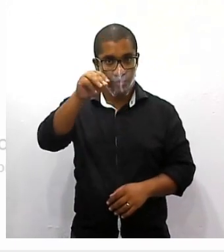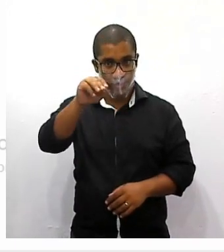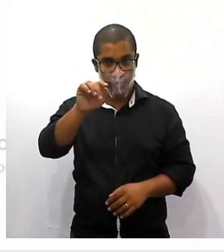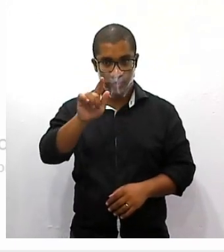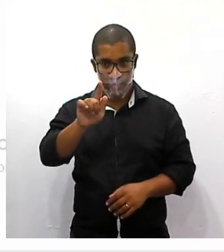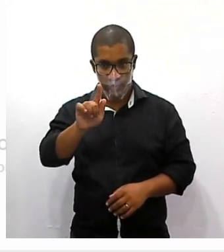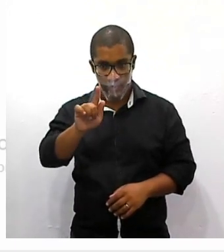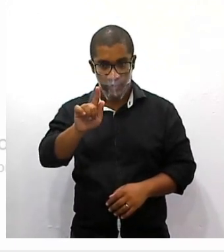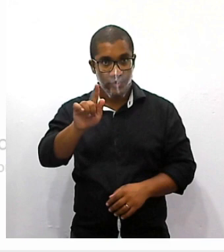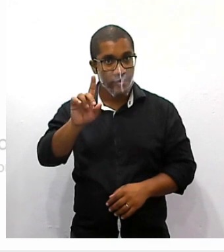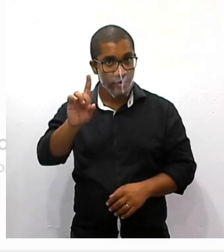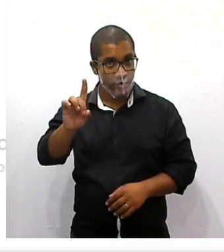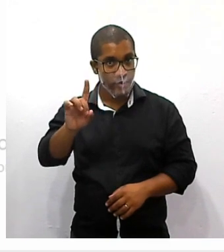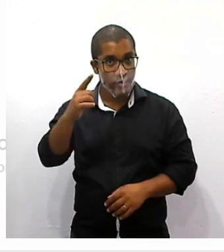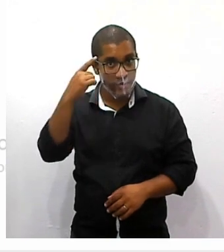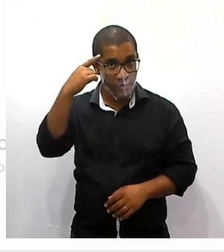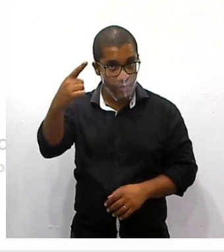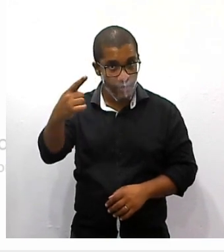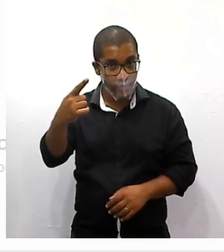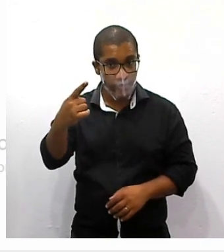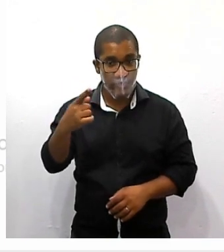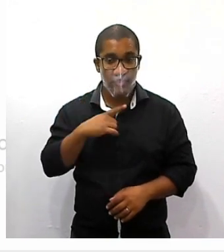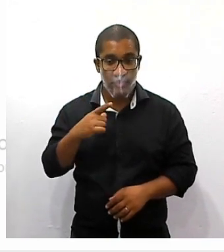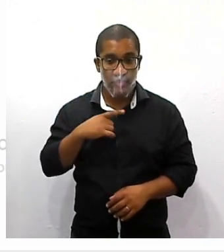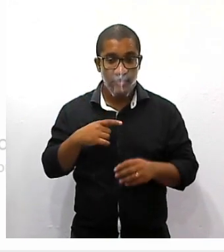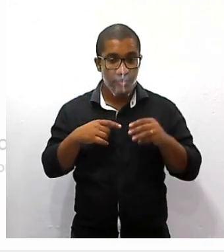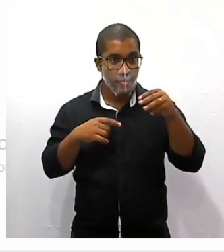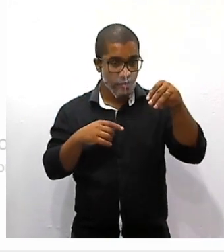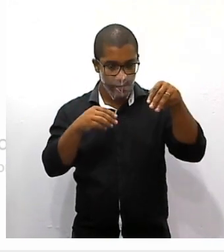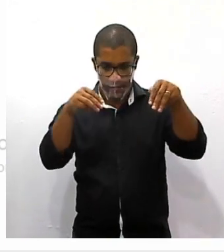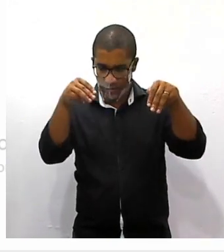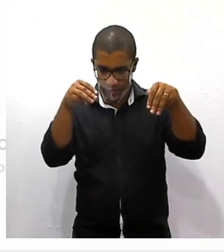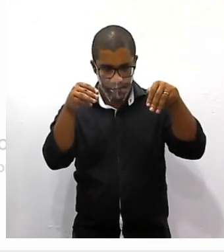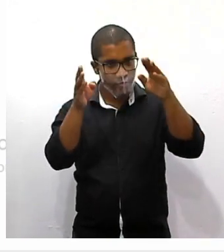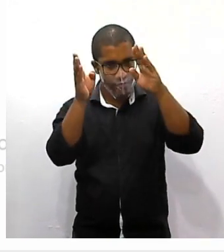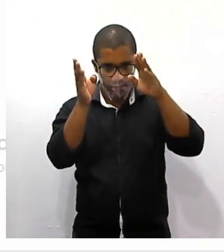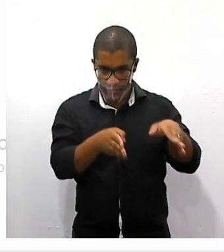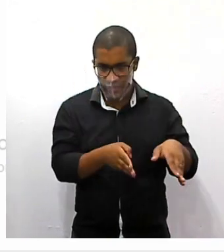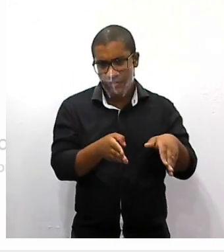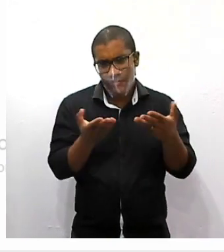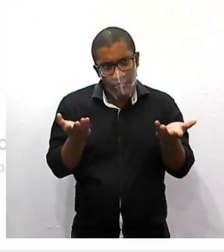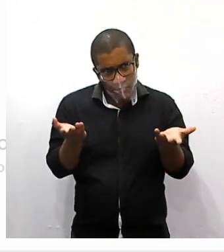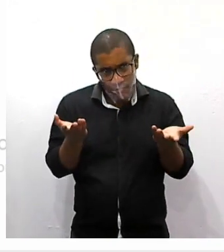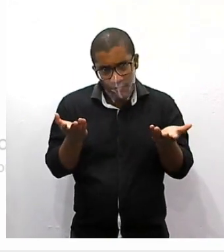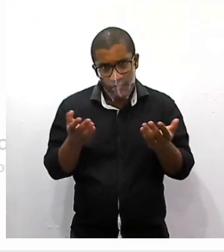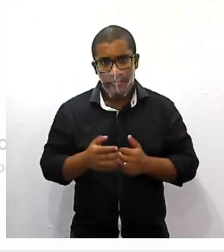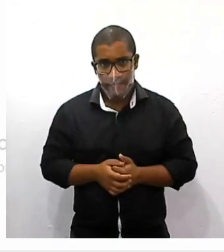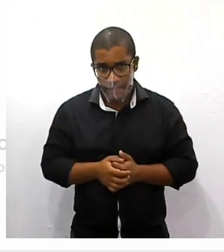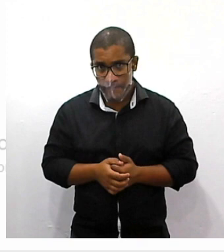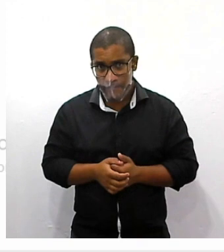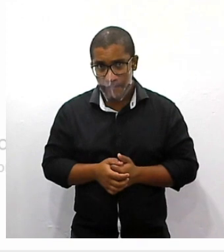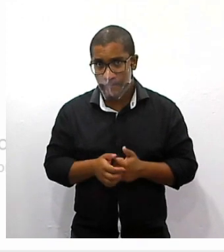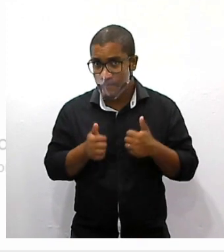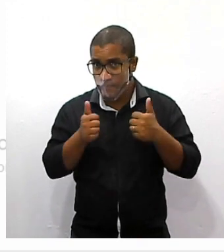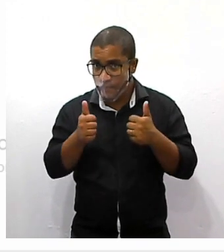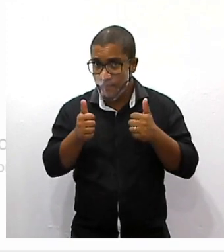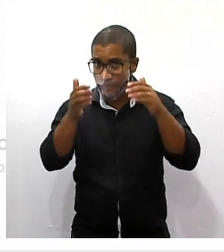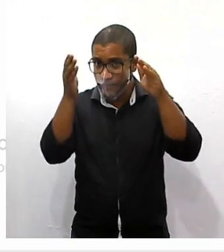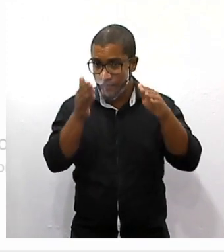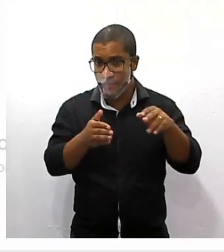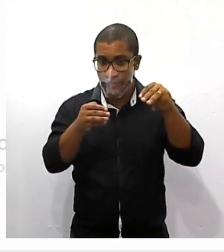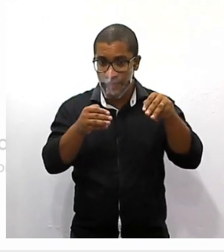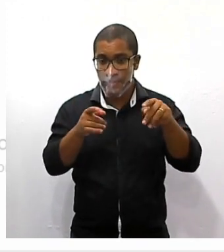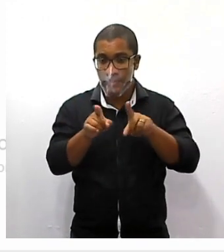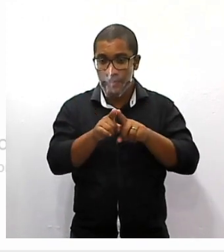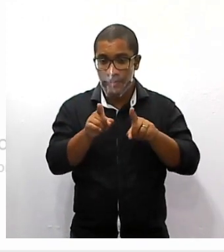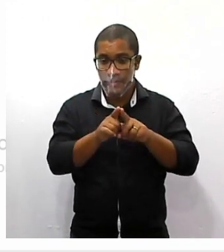equação, você tem aí os M's repetidos, ó, a gente vai cancelar as massas, porque foram repetidos de um lado do outro, vamos cancelar as